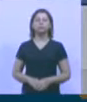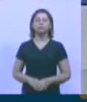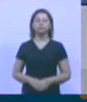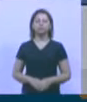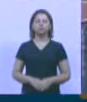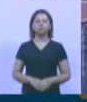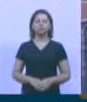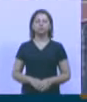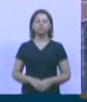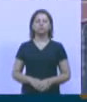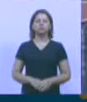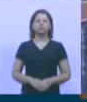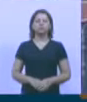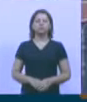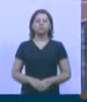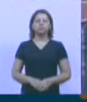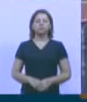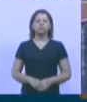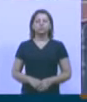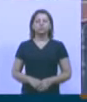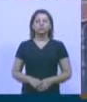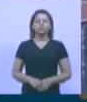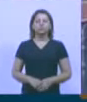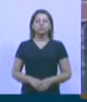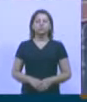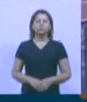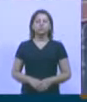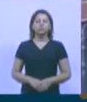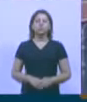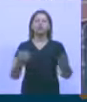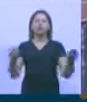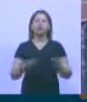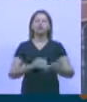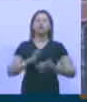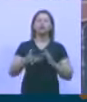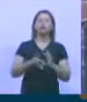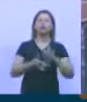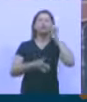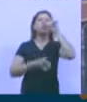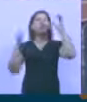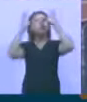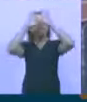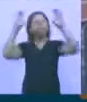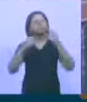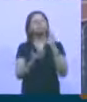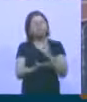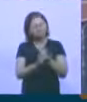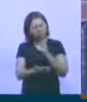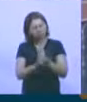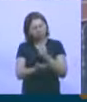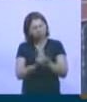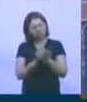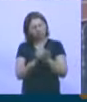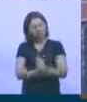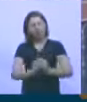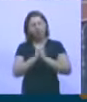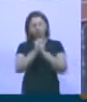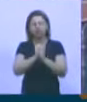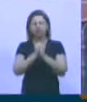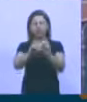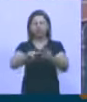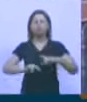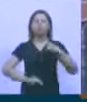thing, interceding and defending his people. E agora Jesus está lá no céu fazendo a mesma coisa, intercedendo